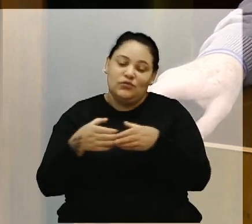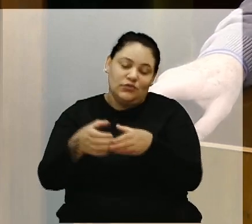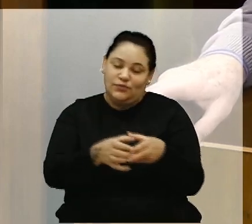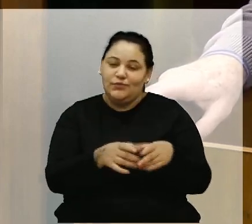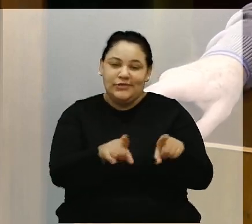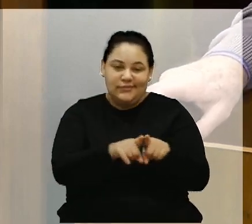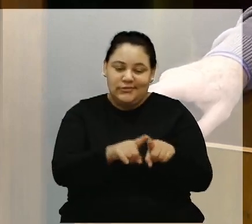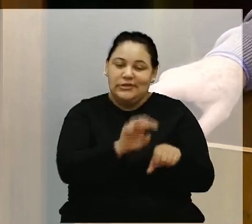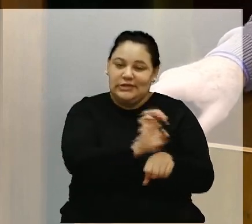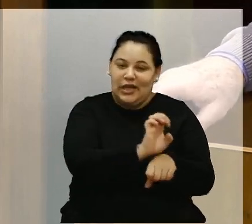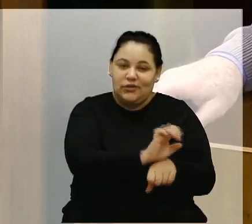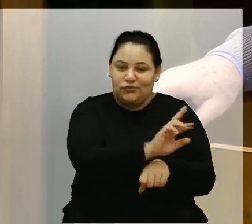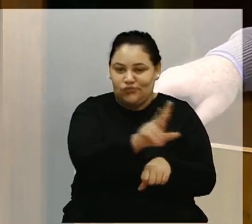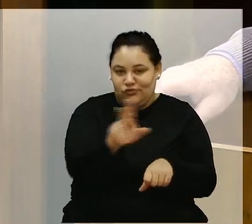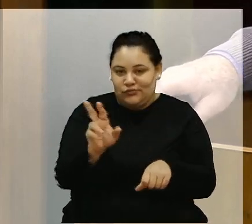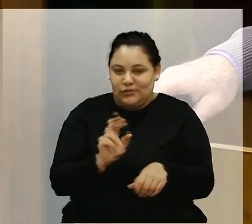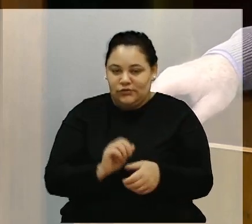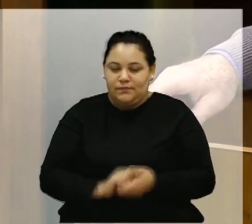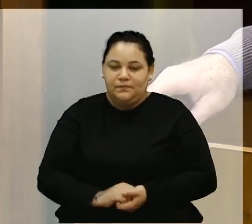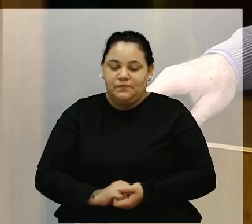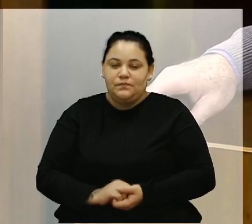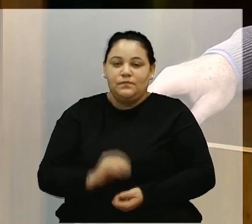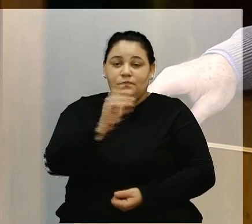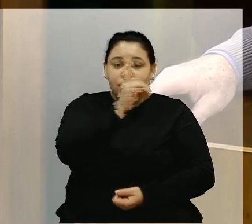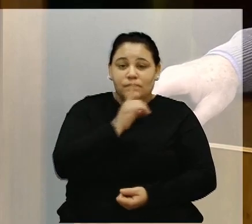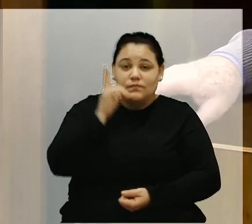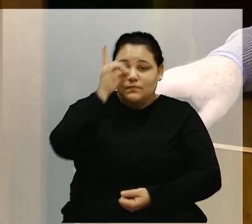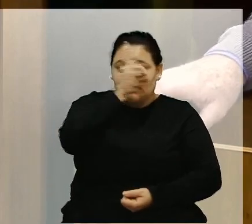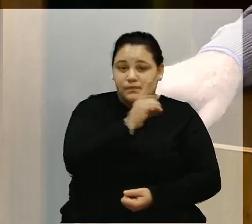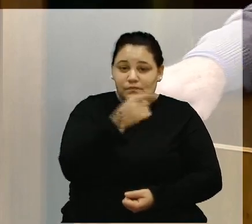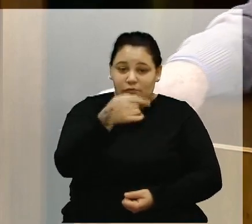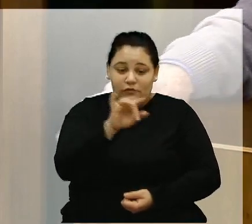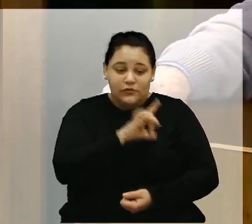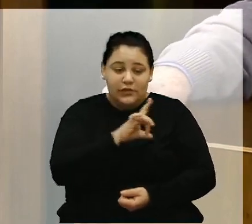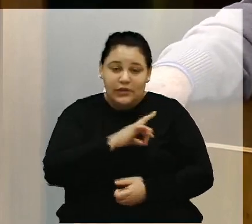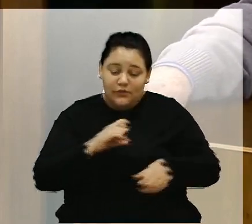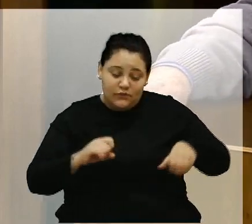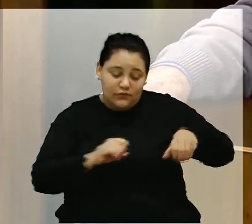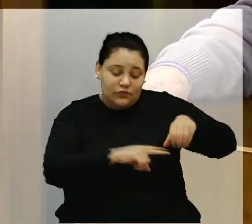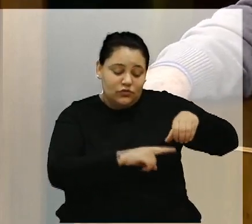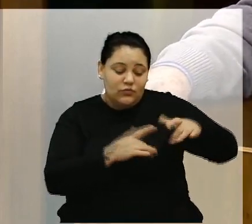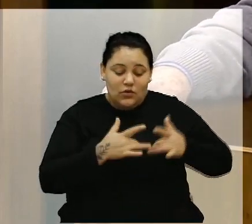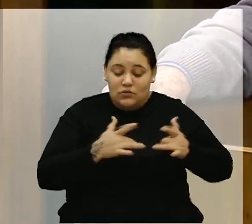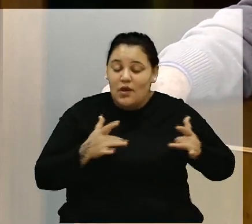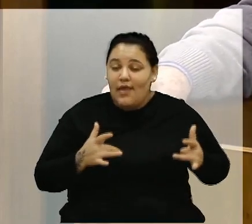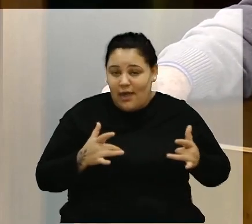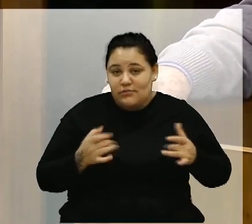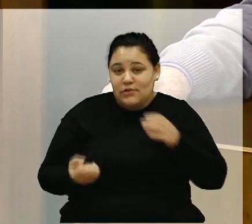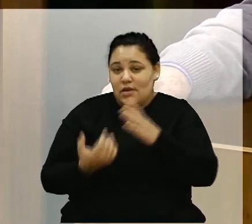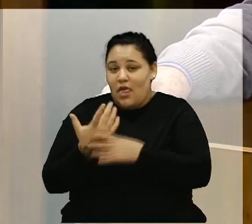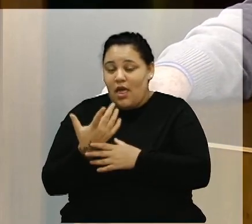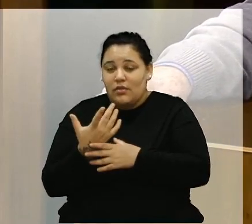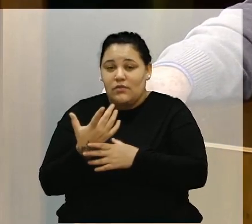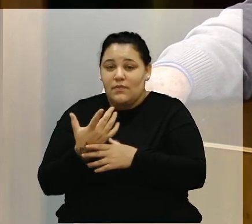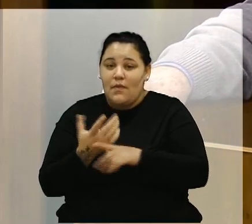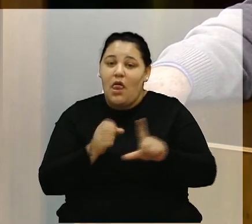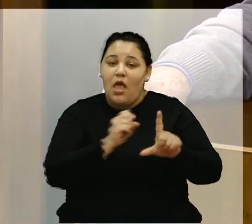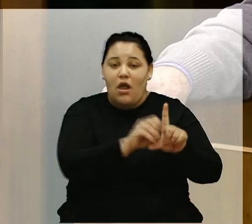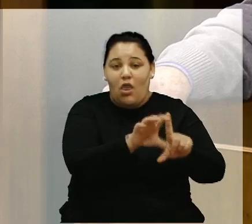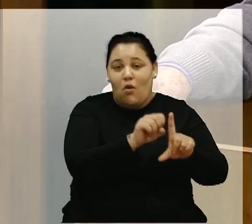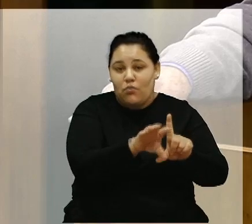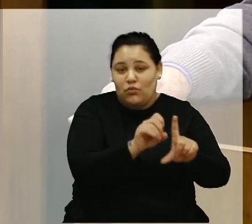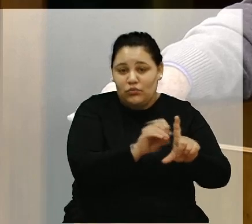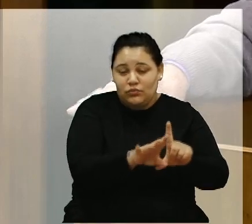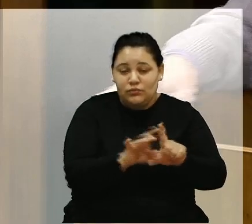outros estados. Domingo teremos futebol solidário, promovido pela Globo, pela Sport